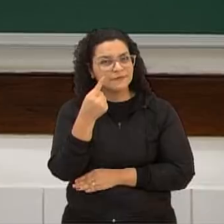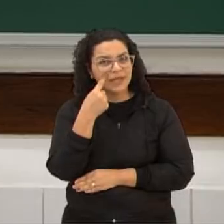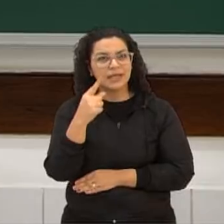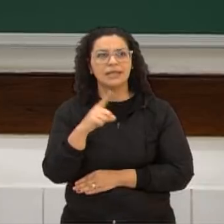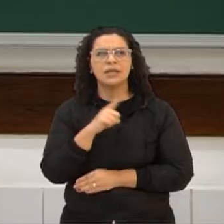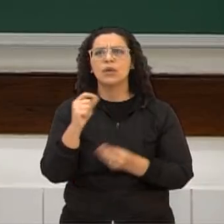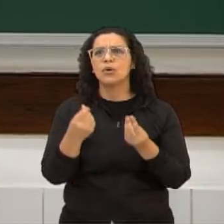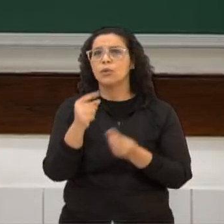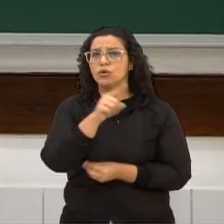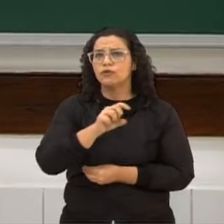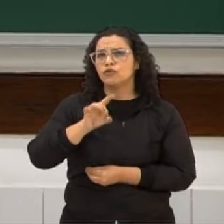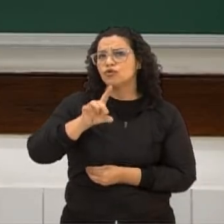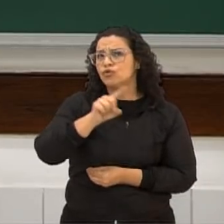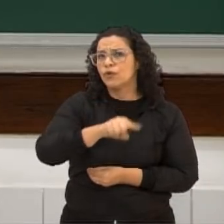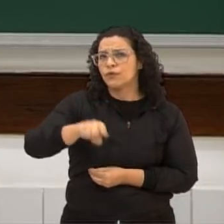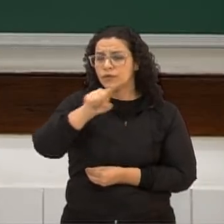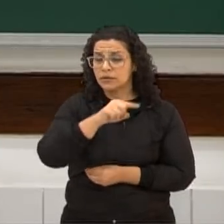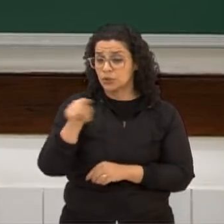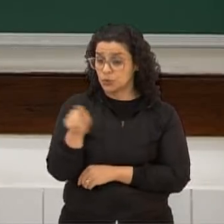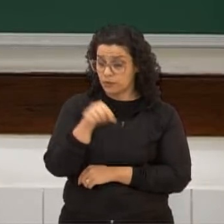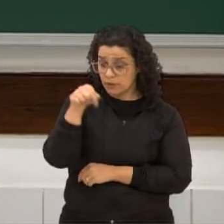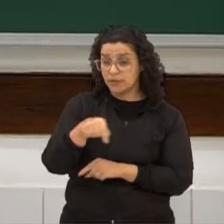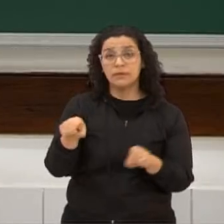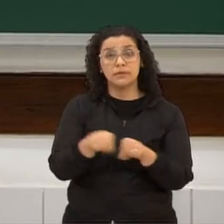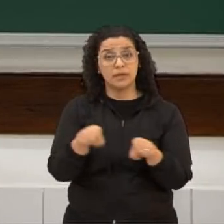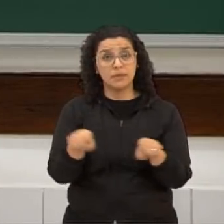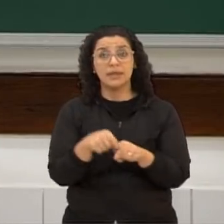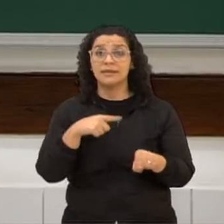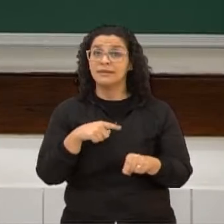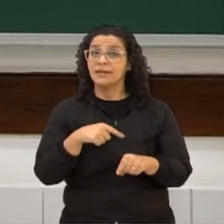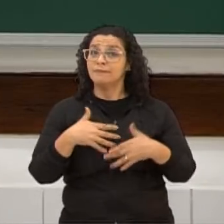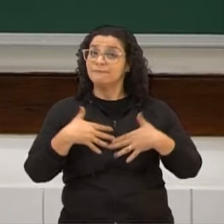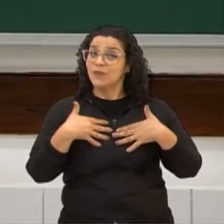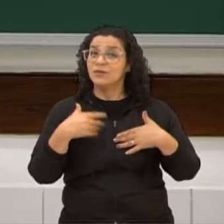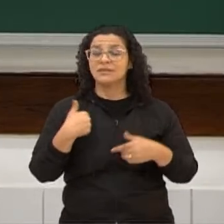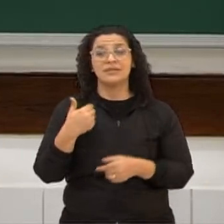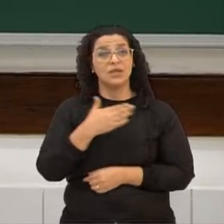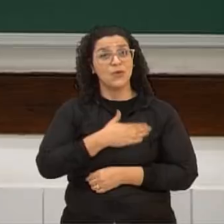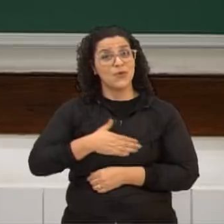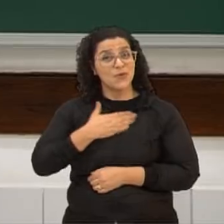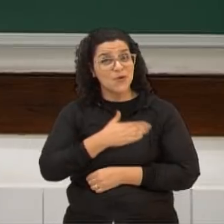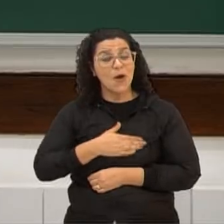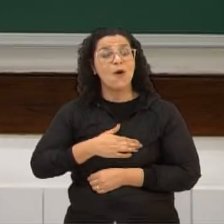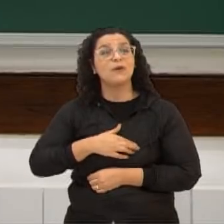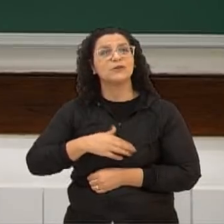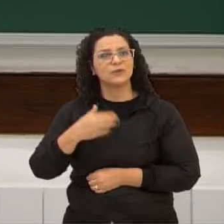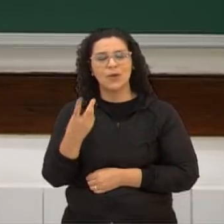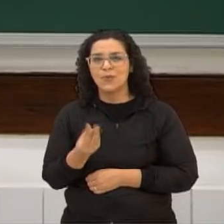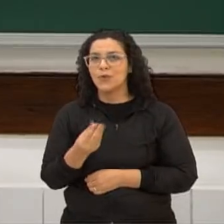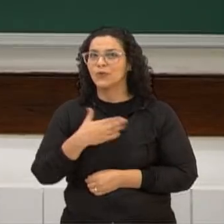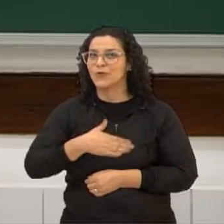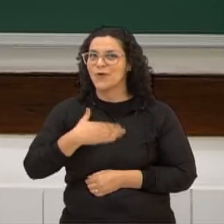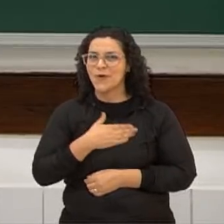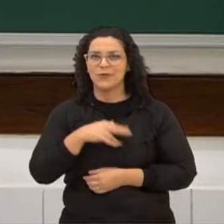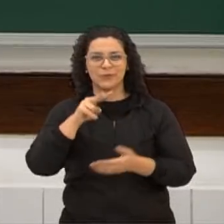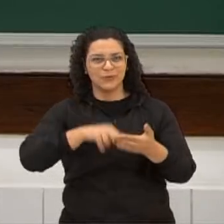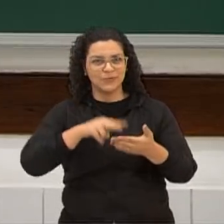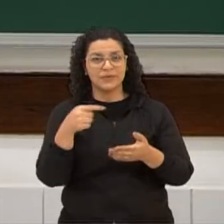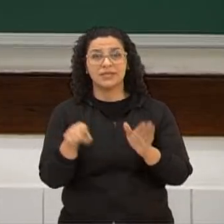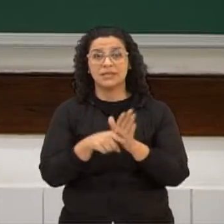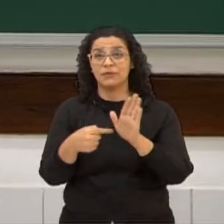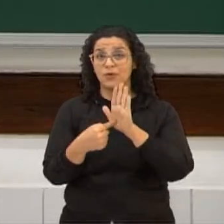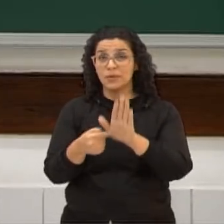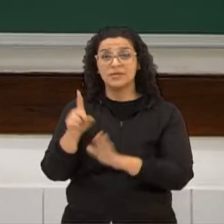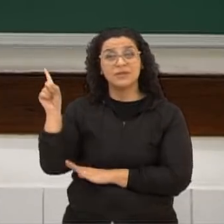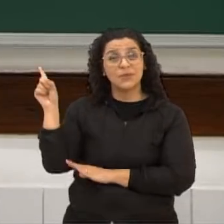que não é só vocês, mas também o professor aqui também, os professores, a gente tem nossos gostos e a revistinha é um dos gostos muito legais. Outra coisa que eu trouxe para vocês